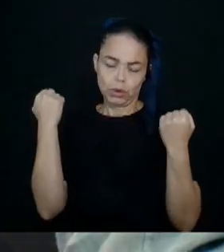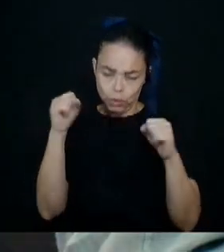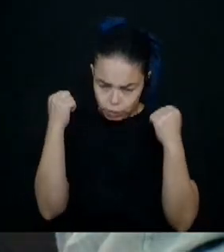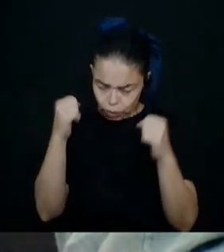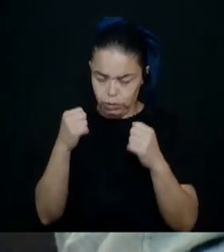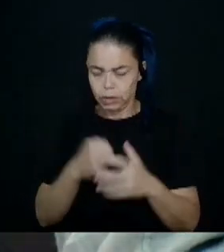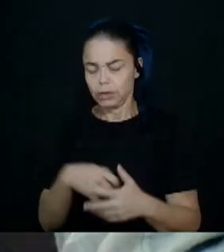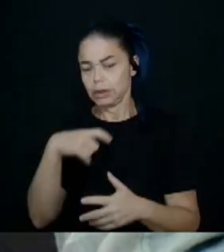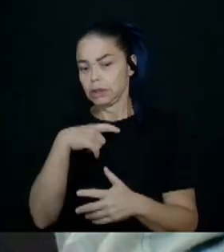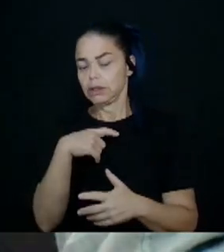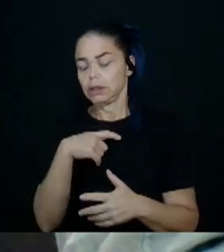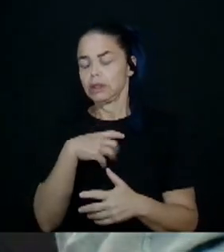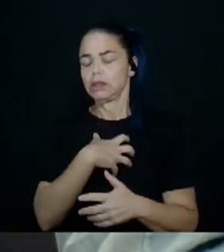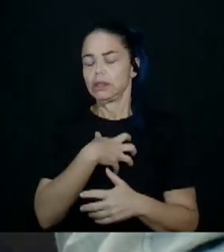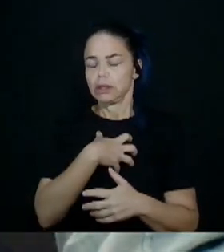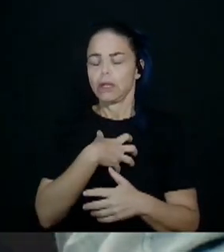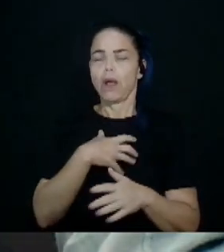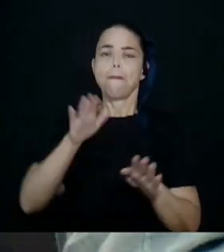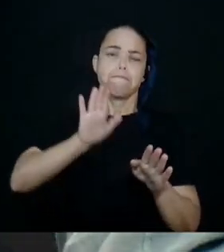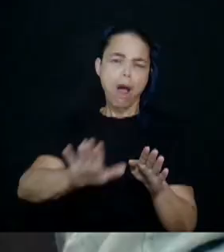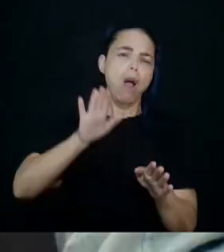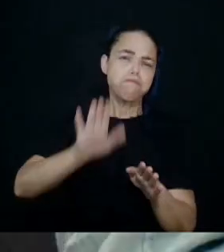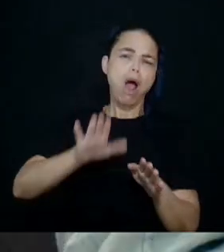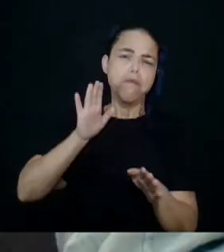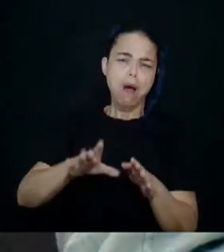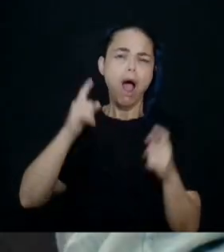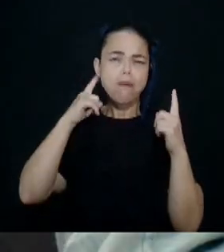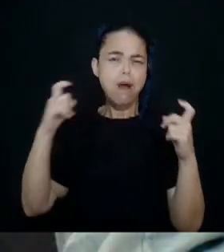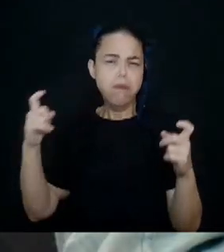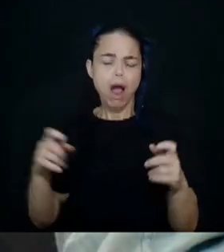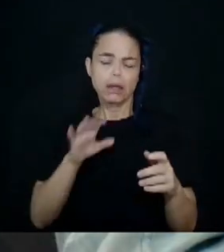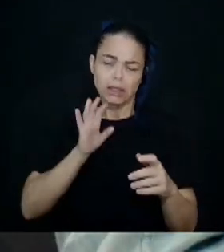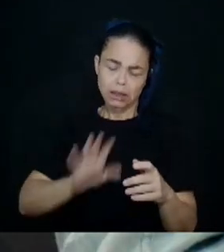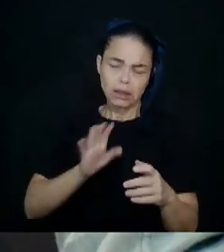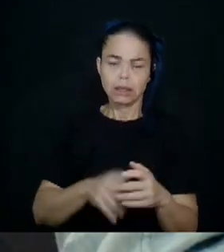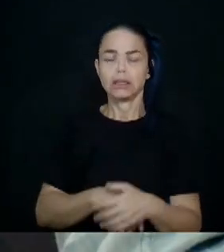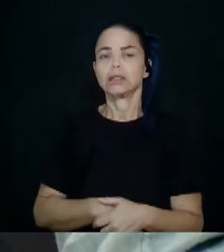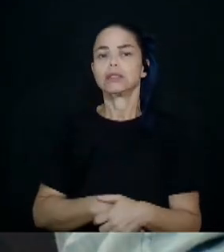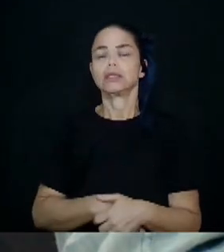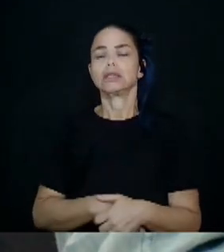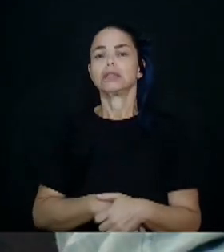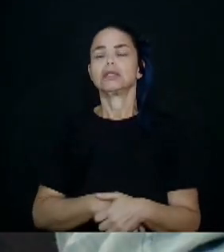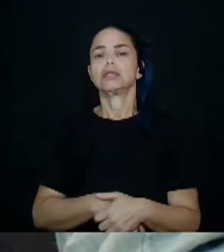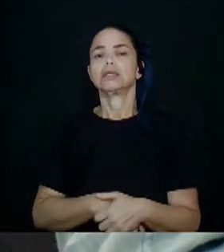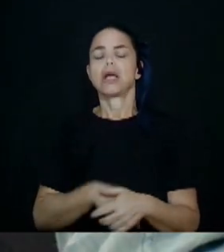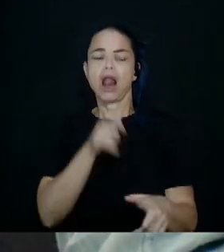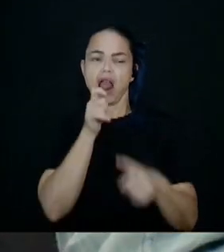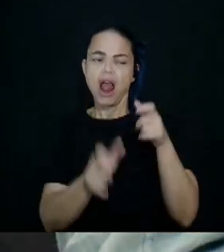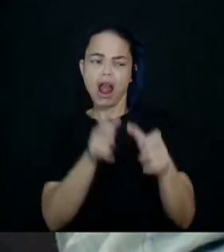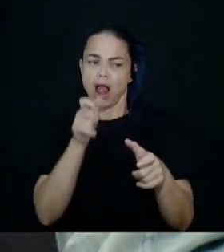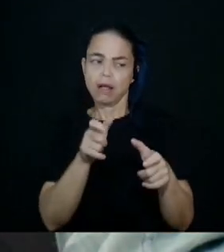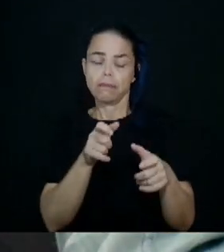essas reações de ficar buzinando, e até agressões verbais, a gente precisa sim